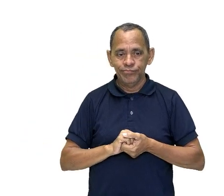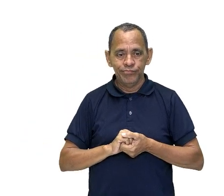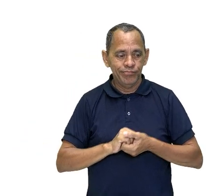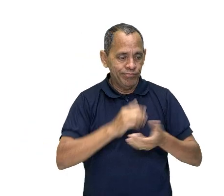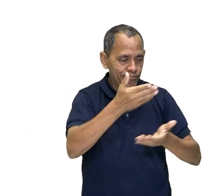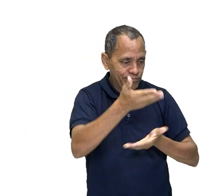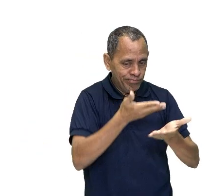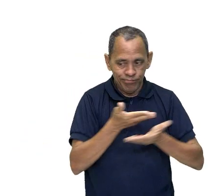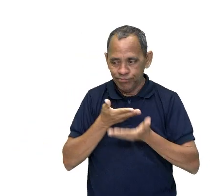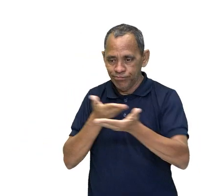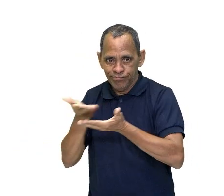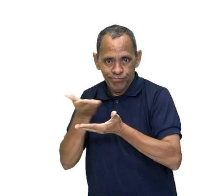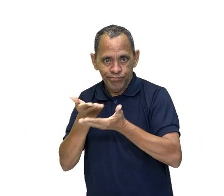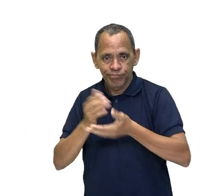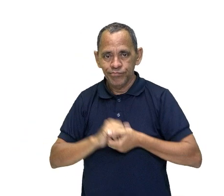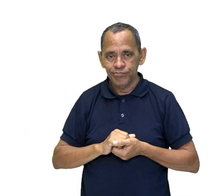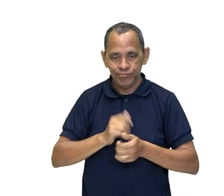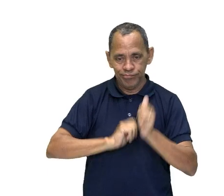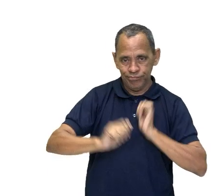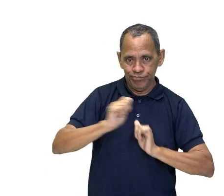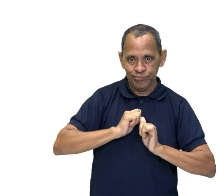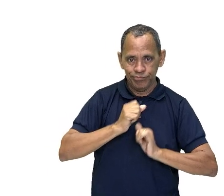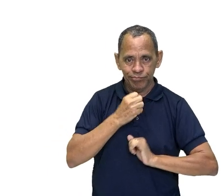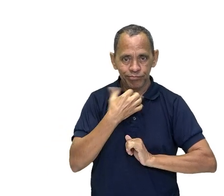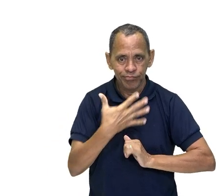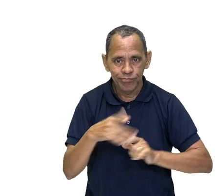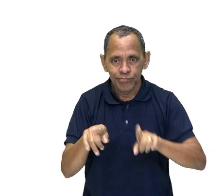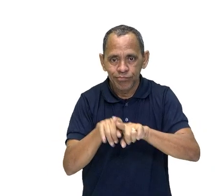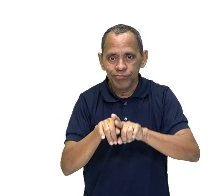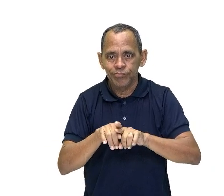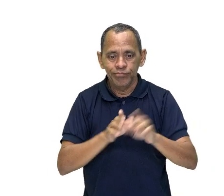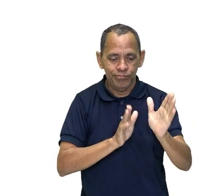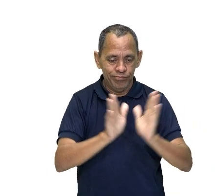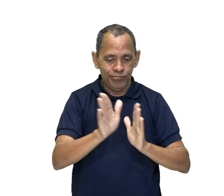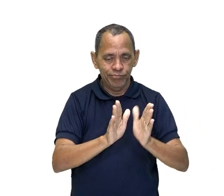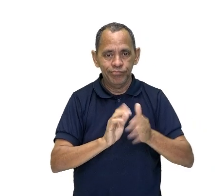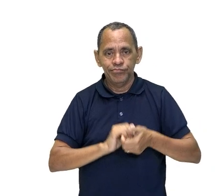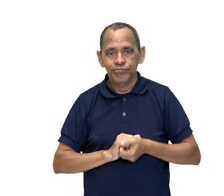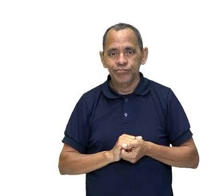favores? Essa ilustração vem bem a calhar. Aqui